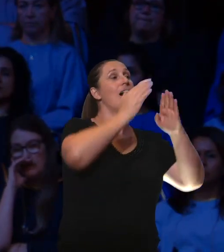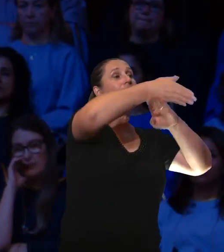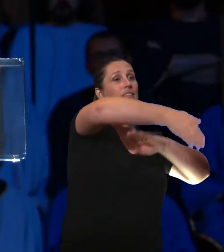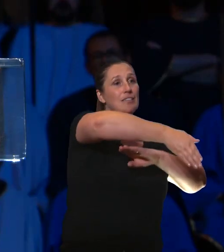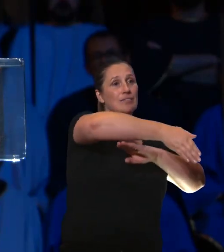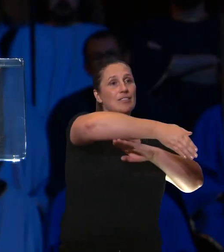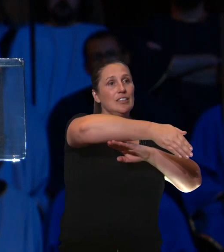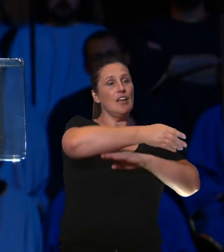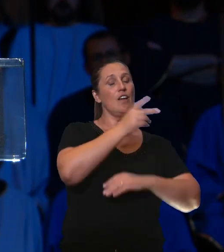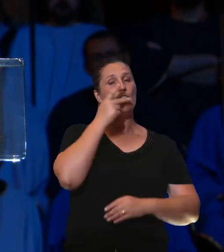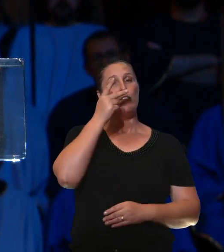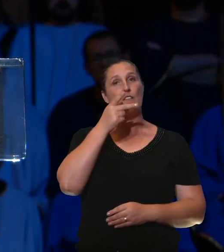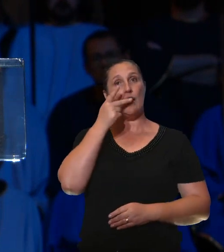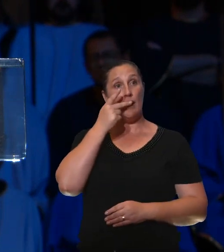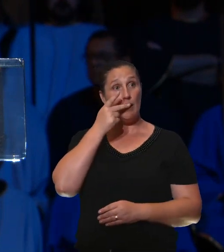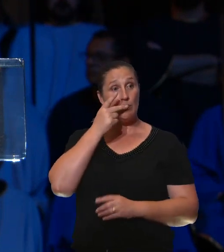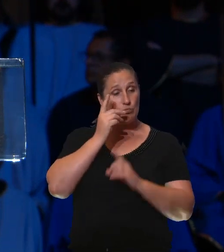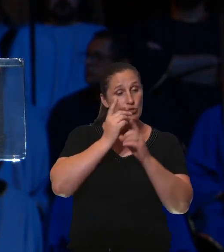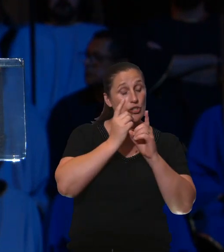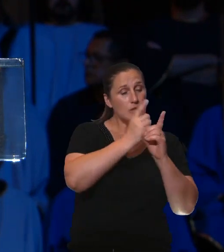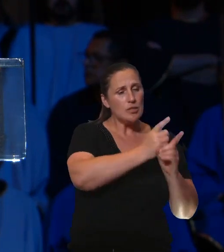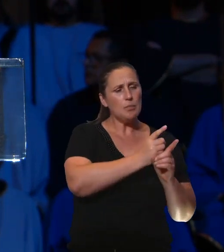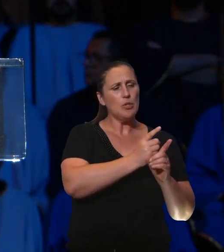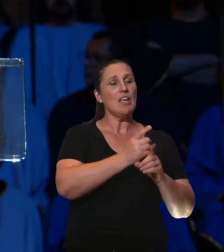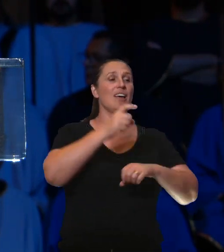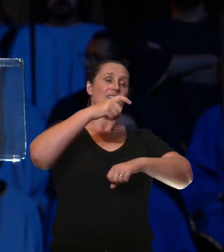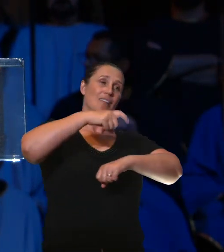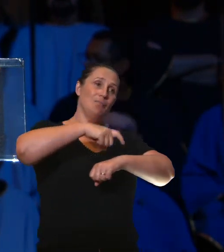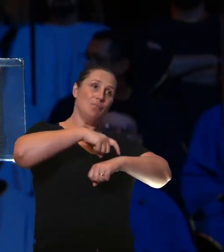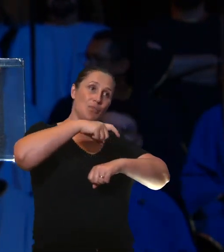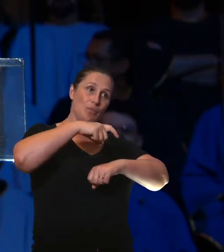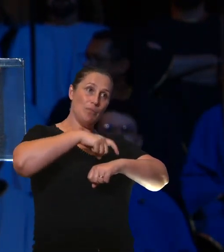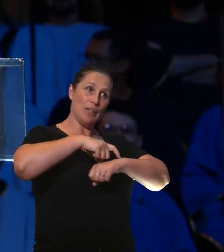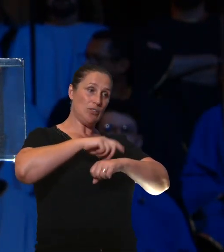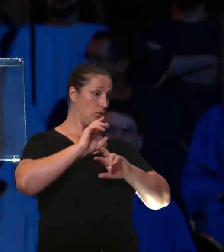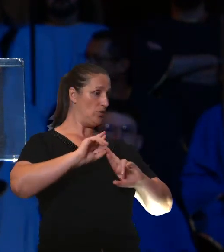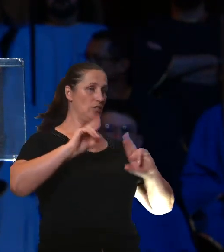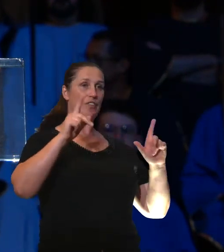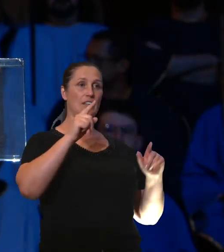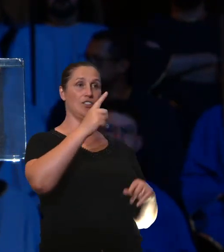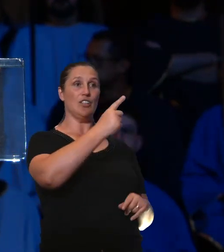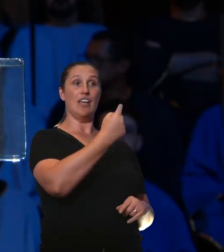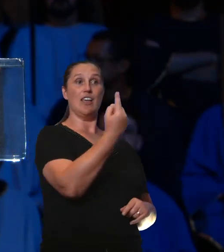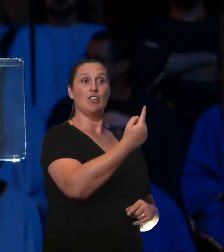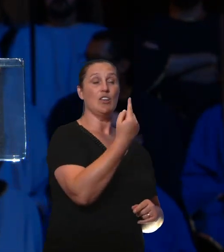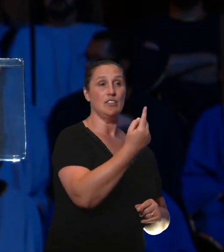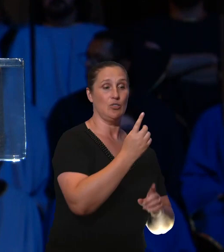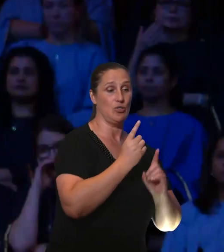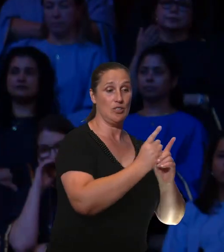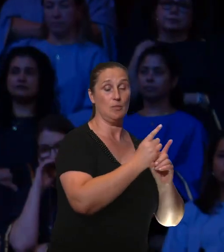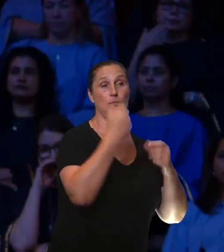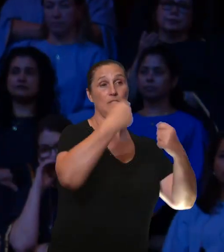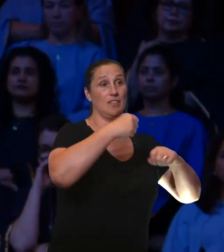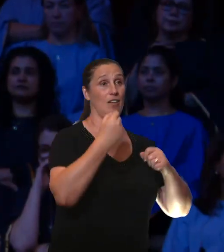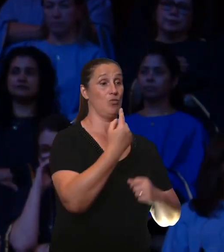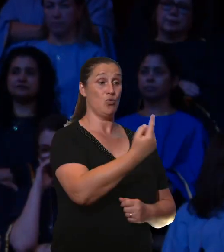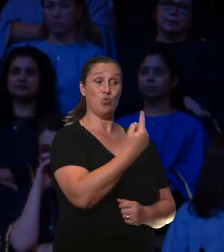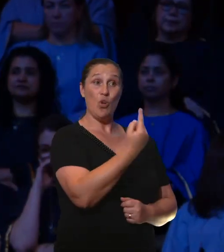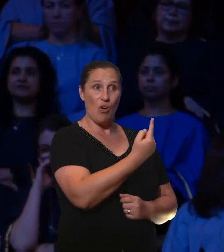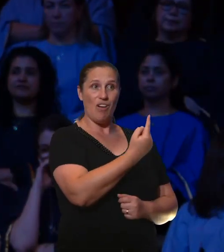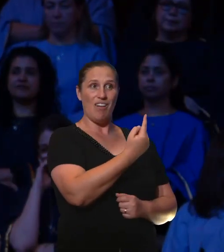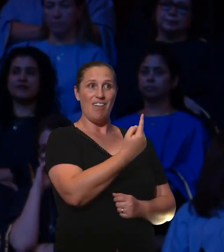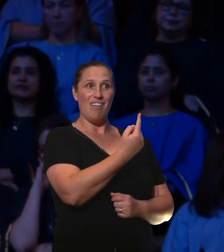autoridade para dizer para os discípulos que naquele momento ia ser diferente, que naquele momento eles iriam